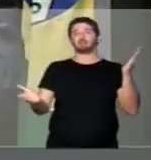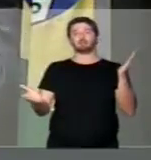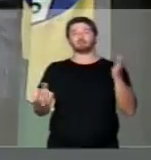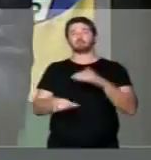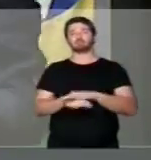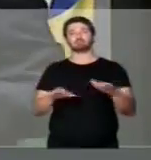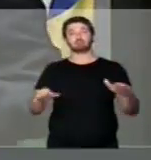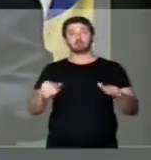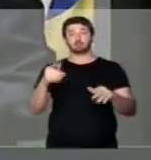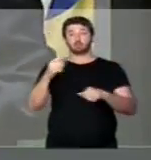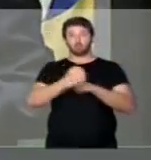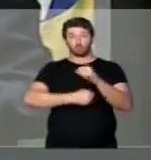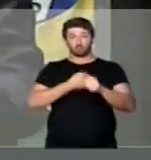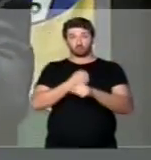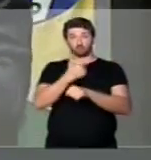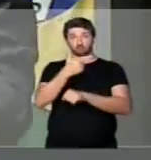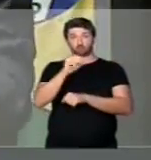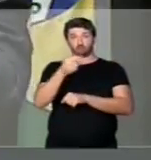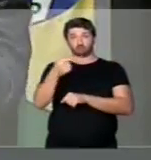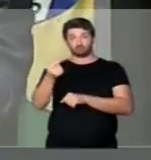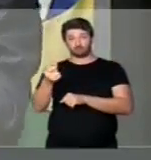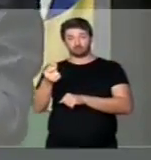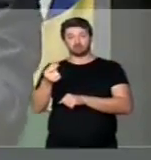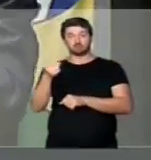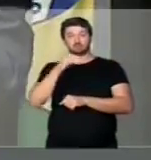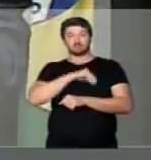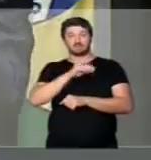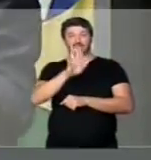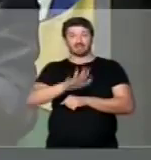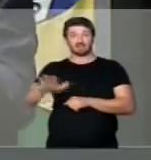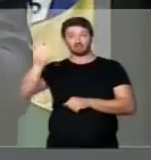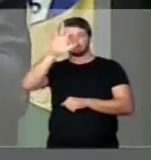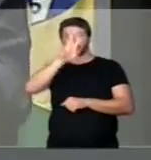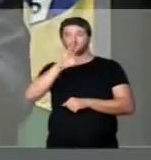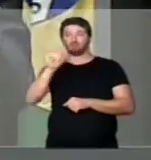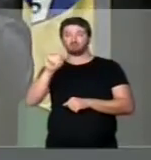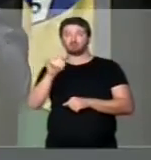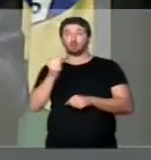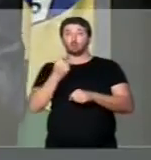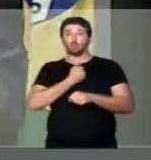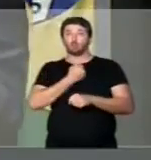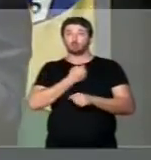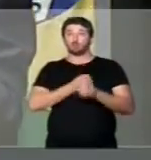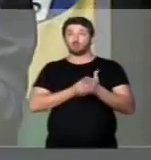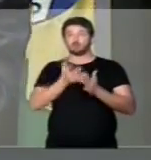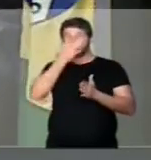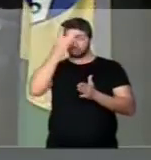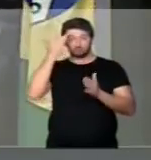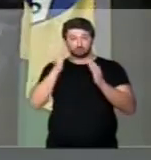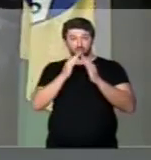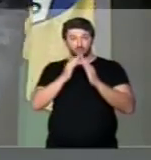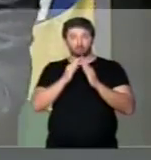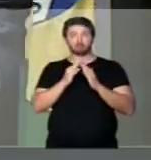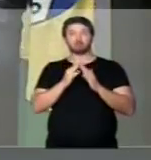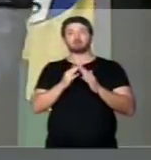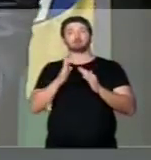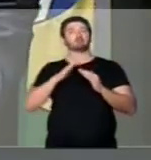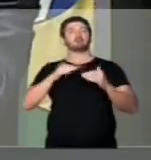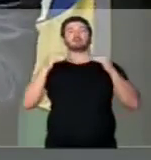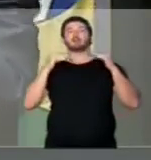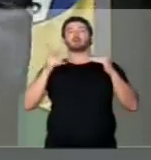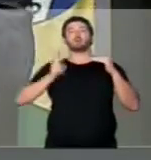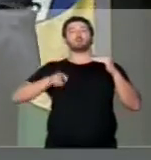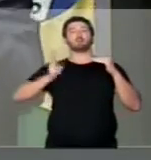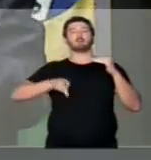Em 2020, a renda nacional ponderada pelo número de habitantes estará no mesmo